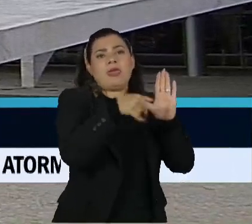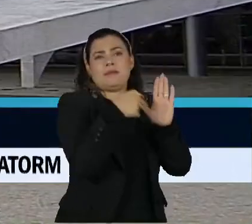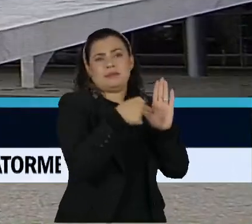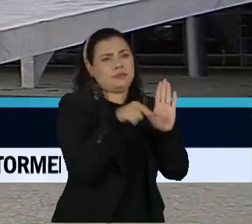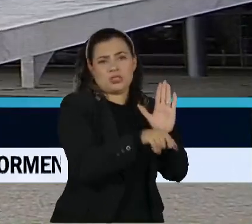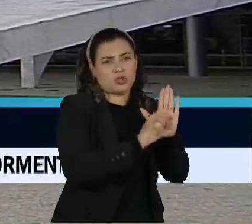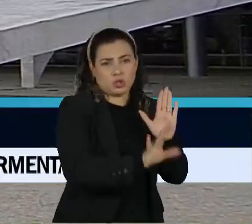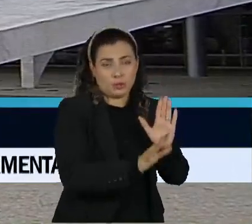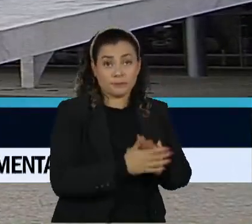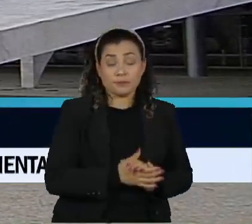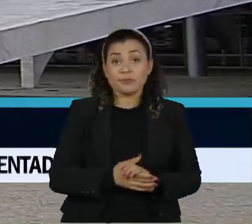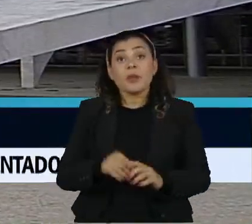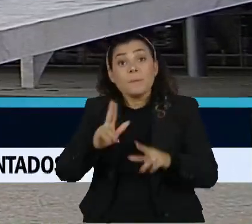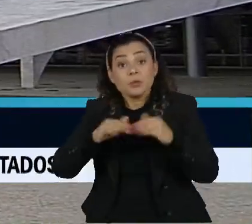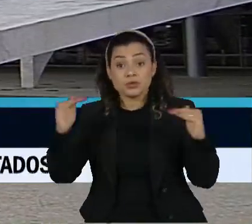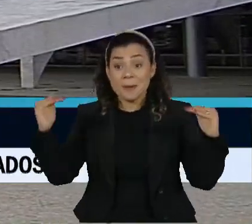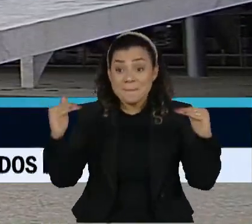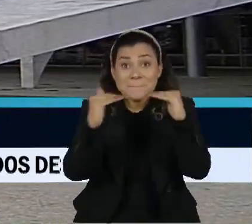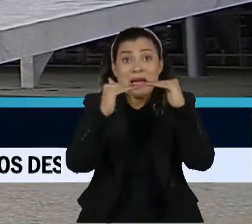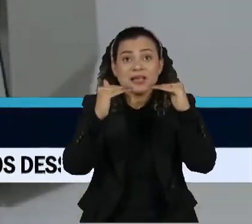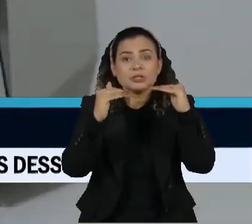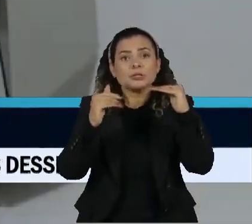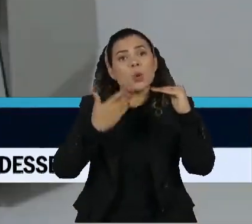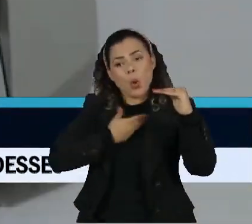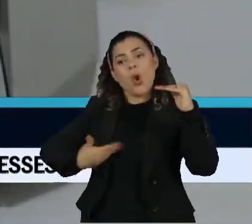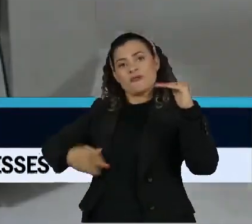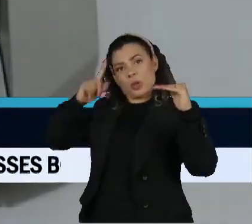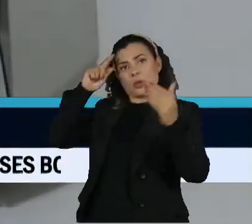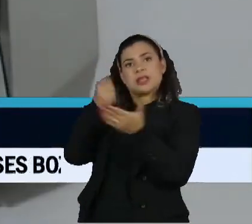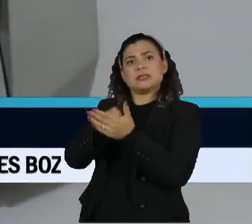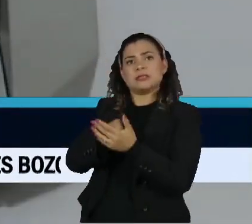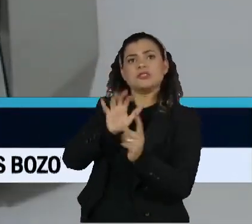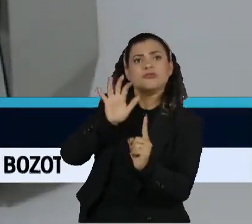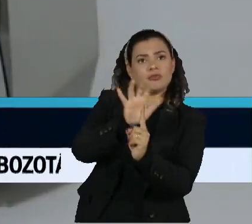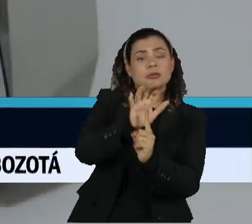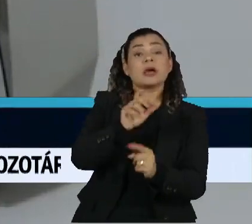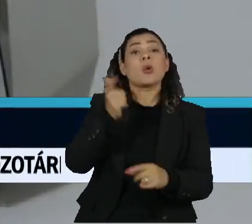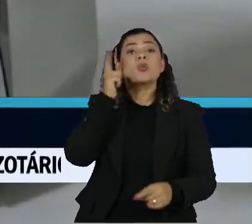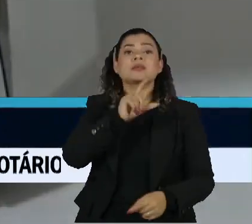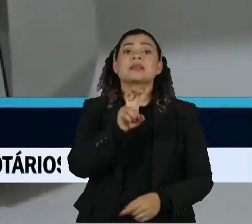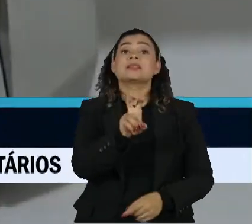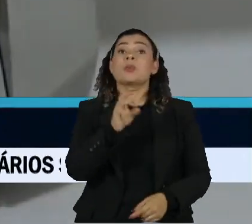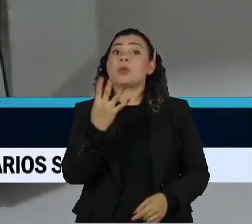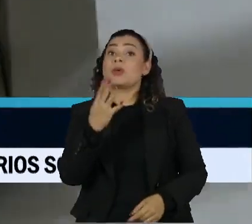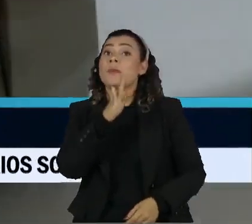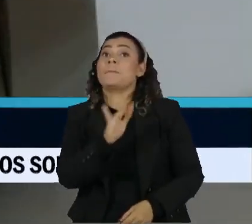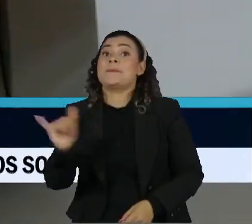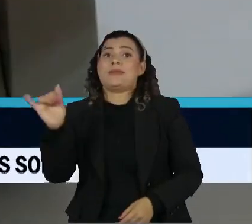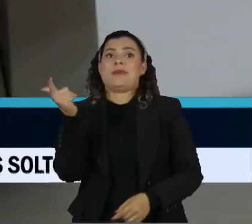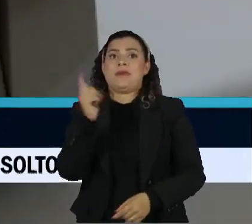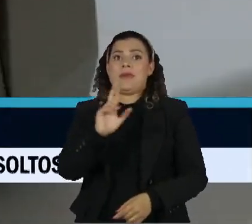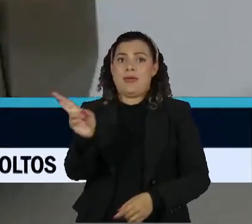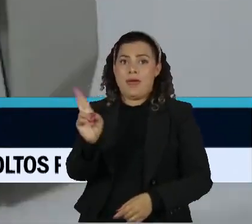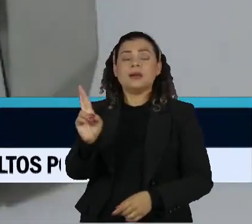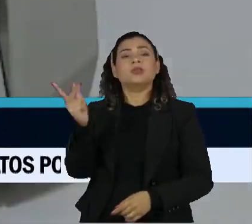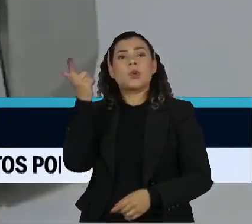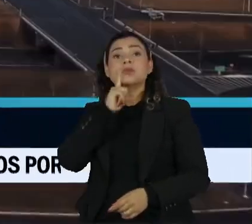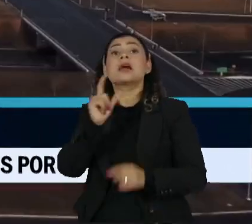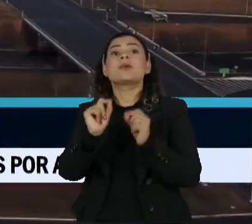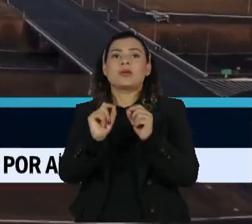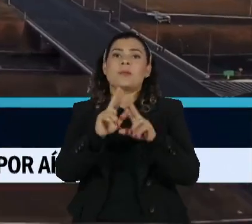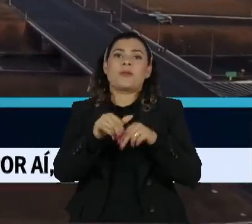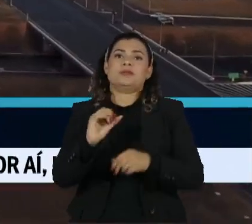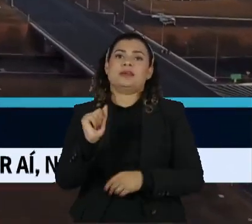do voto de Minerva, o governo calcula que vai conseguir 54 bilhões de reais dos processos do